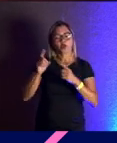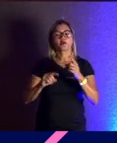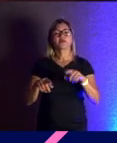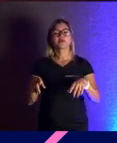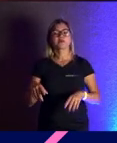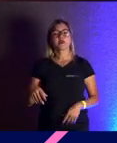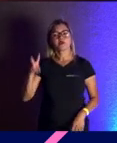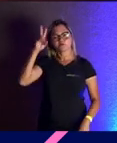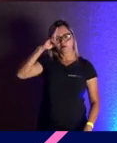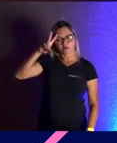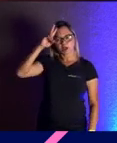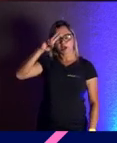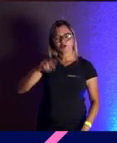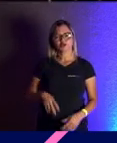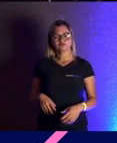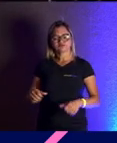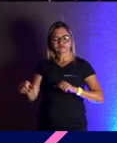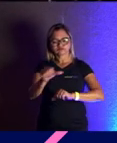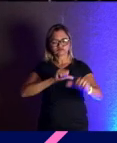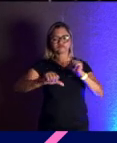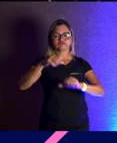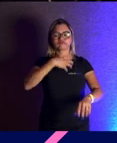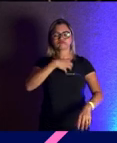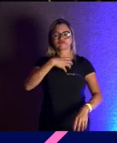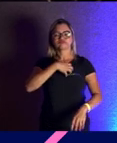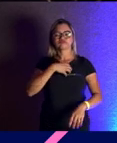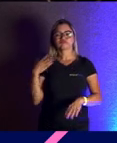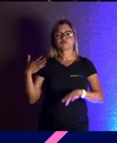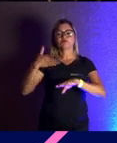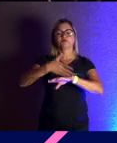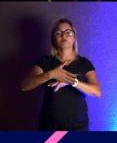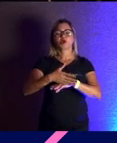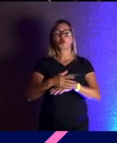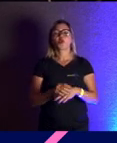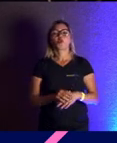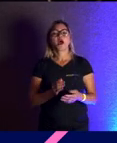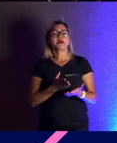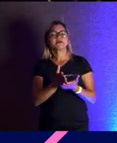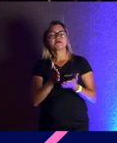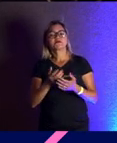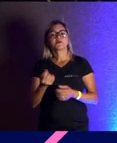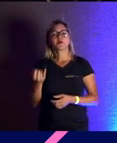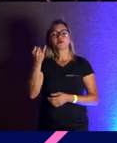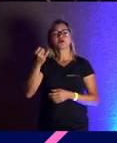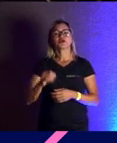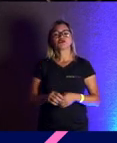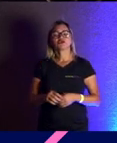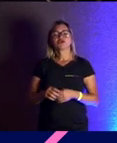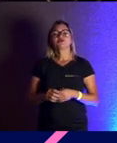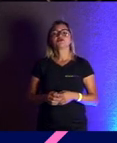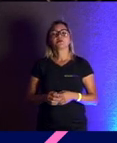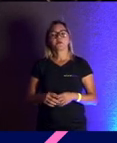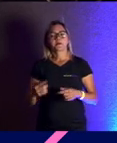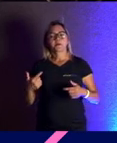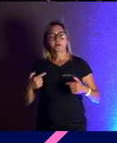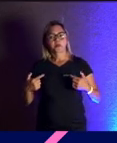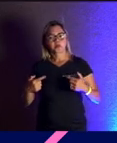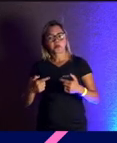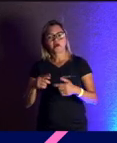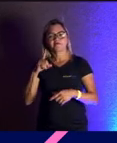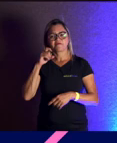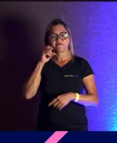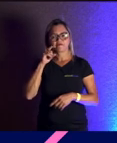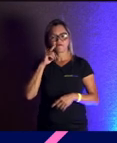exemplos importantes sobre como métodos quantificativos e digitais foram fundamentais para organizar conflitos